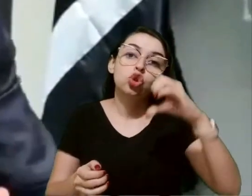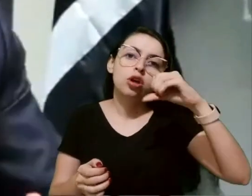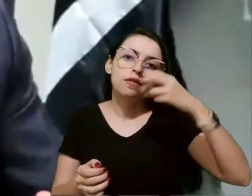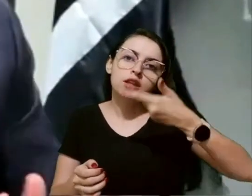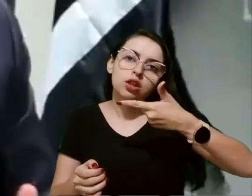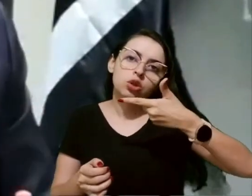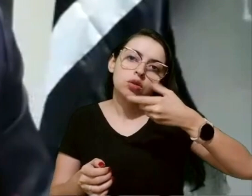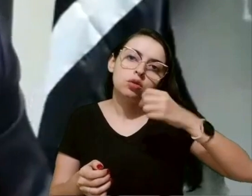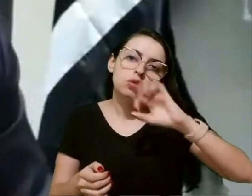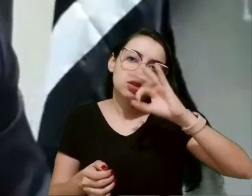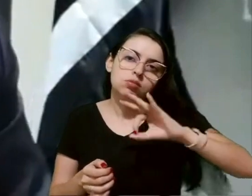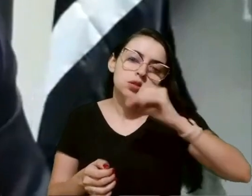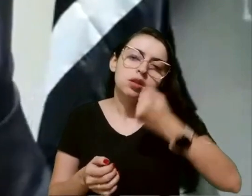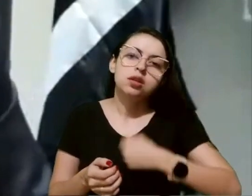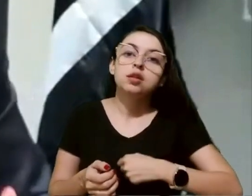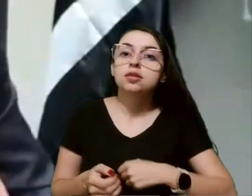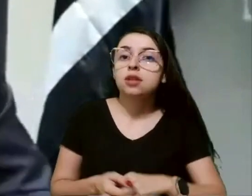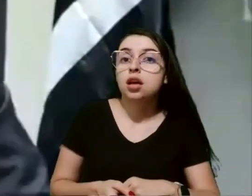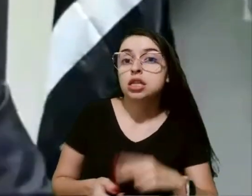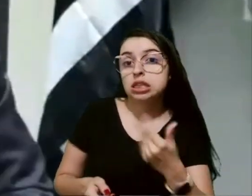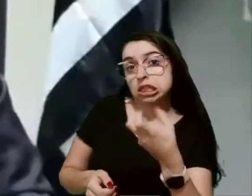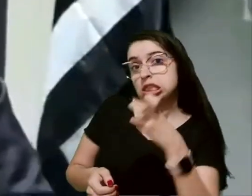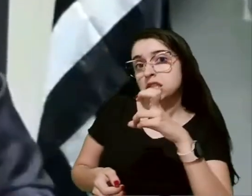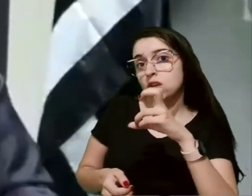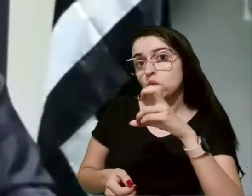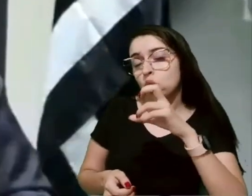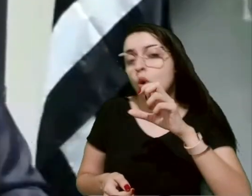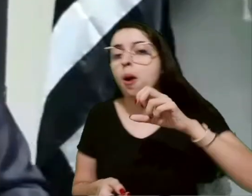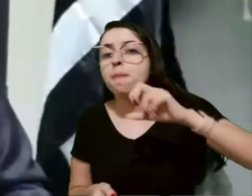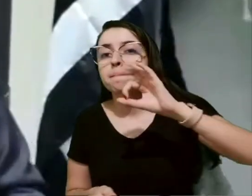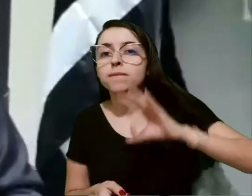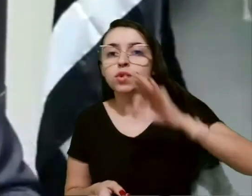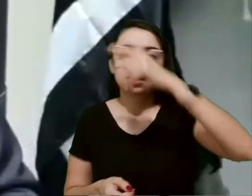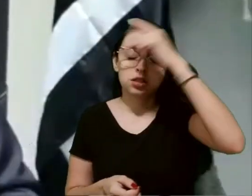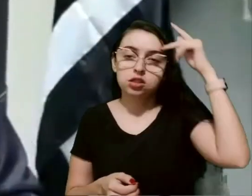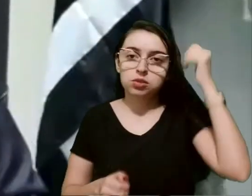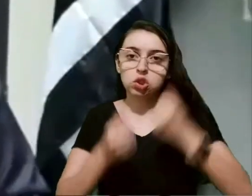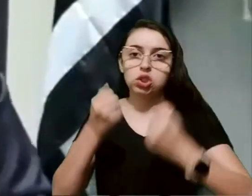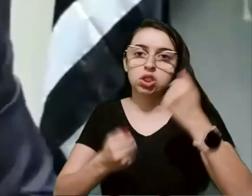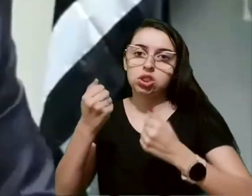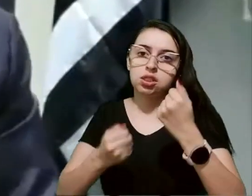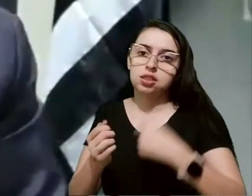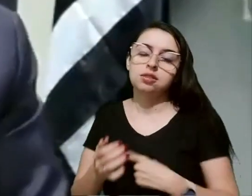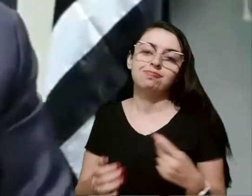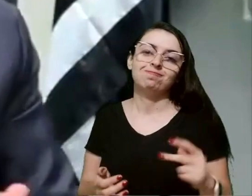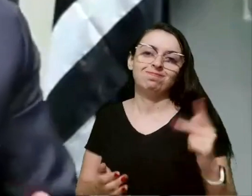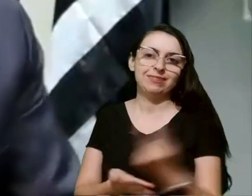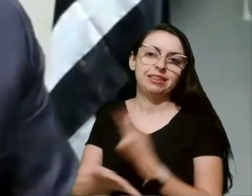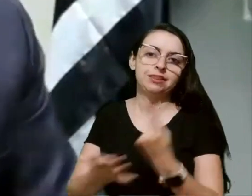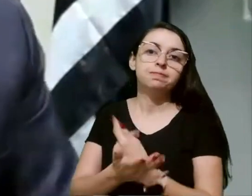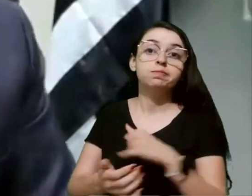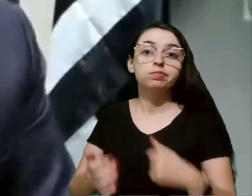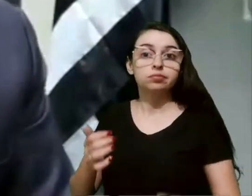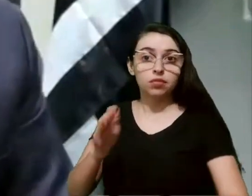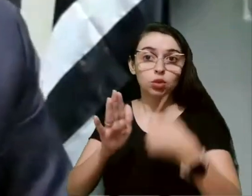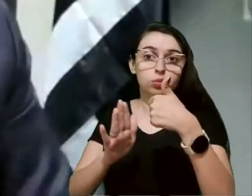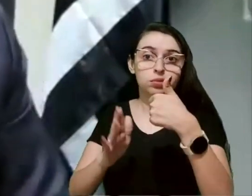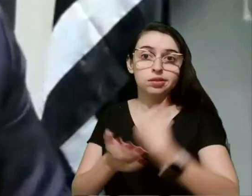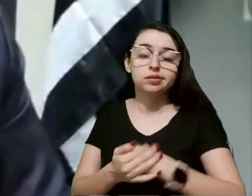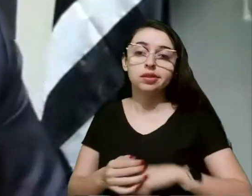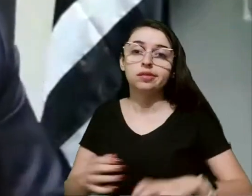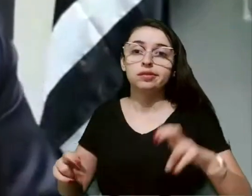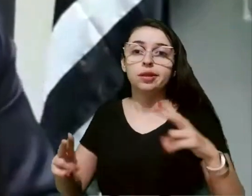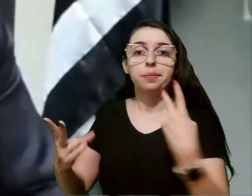são concentradas em 5% dos motoristas. A gente tem 5% da população que é problemática. E desses 5%, 1% cai no sistema